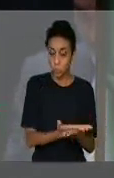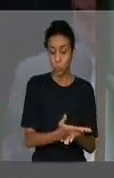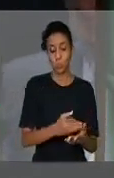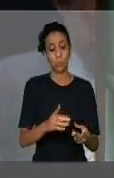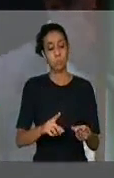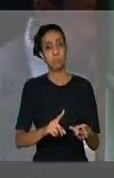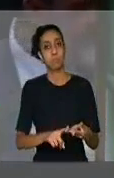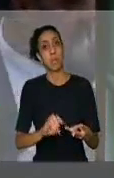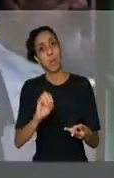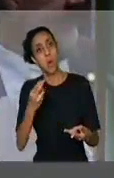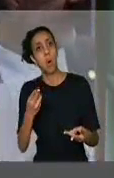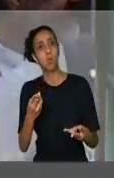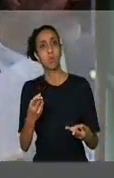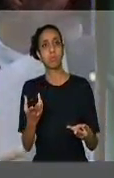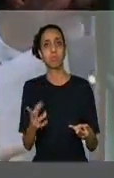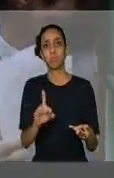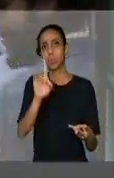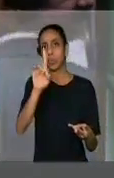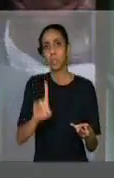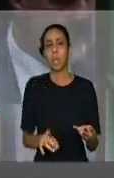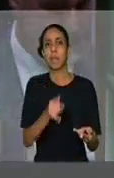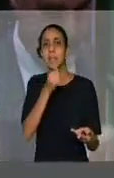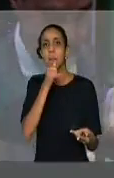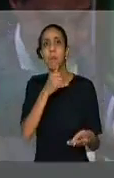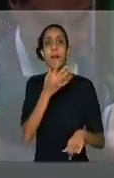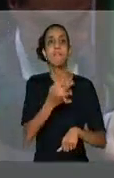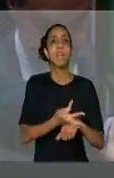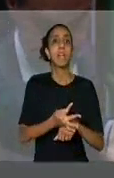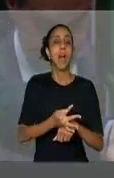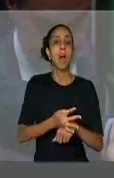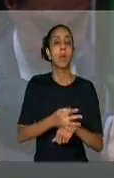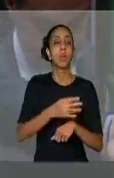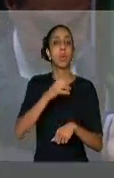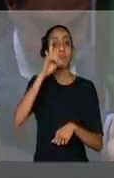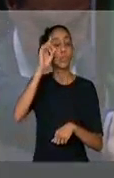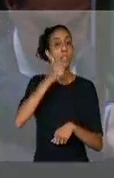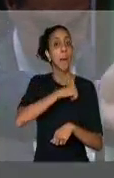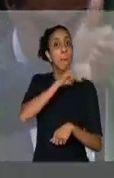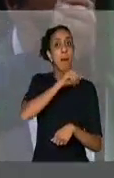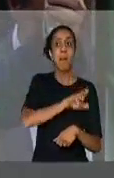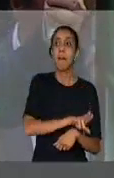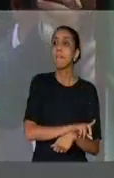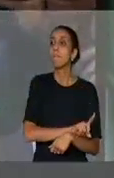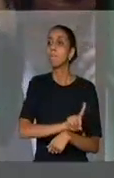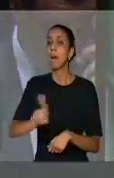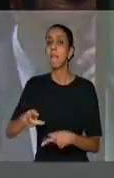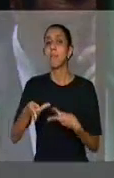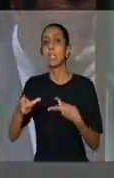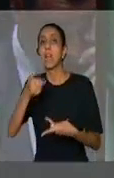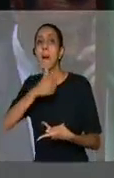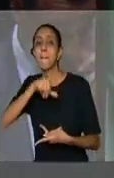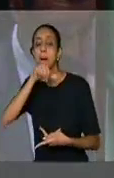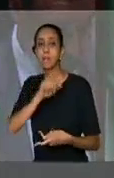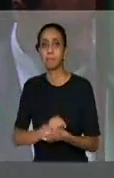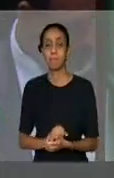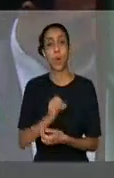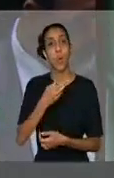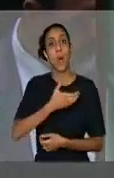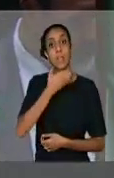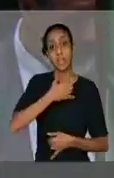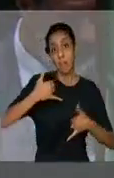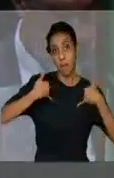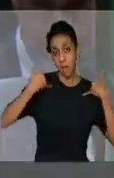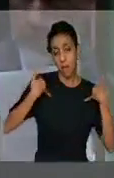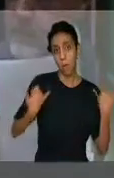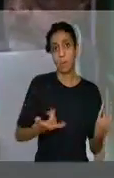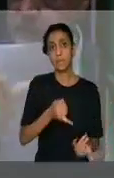mesmo o direito de, eventualmente, no dia das mães, visitar a mãe. No dia de Natal, para alguém